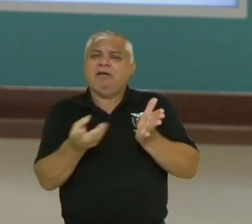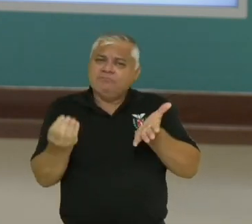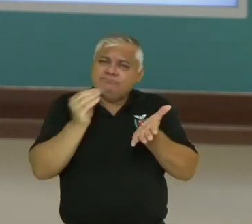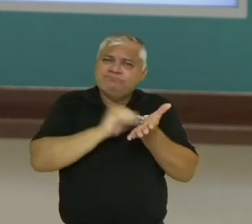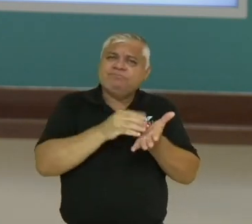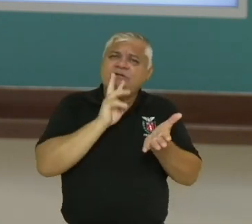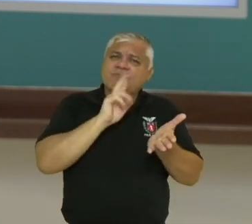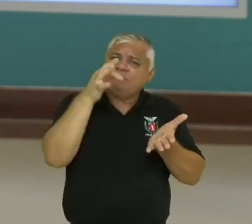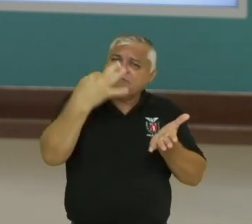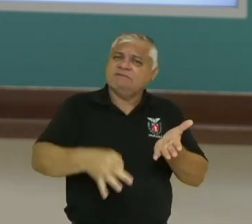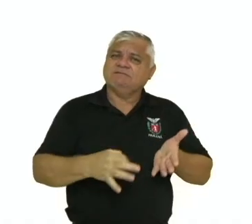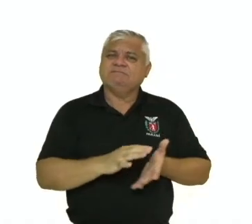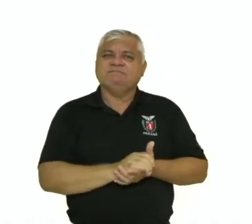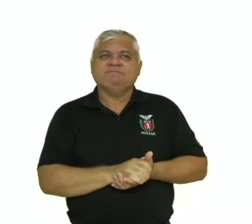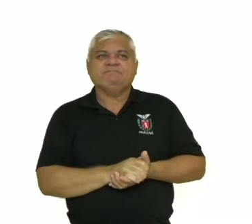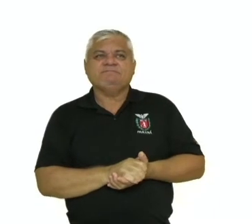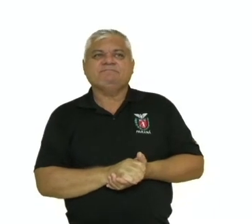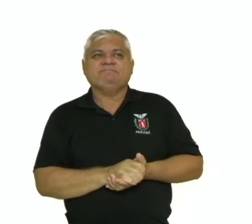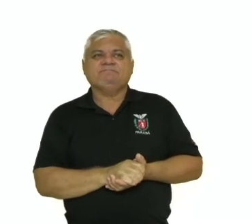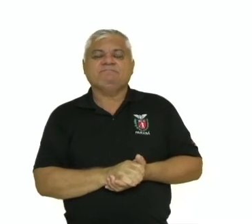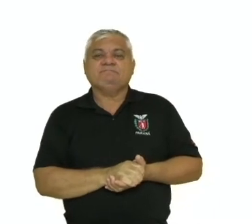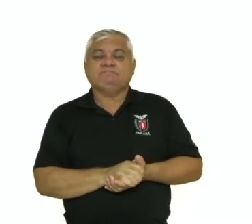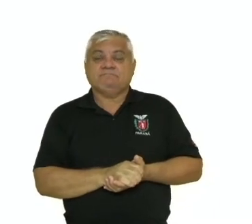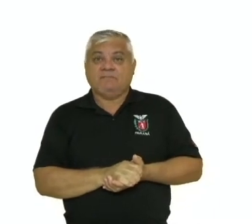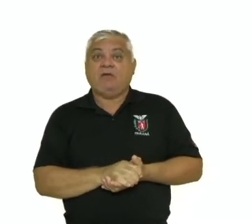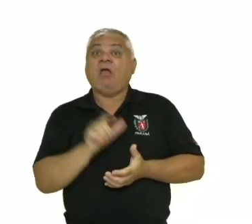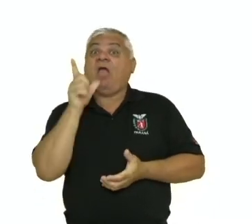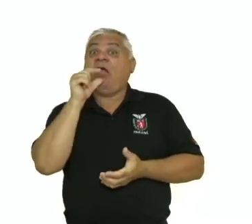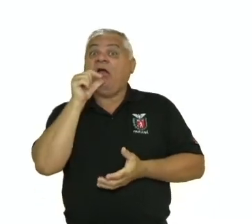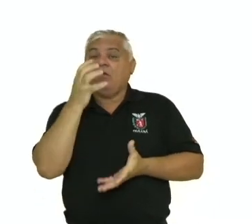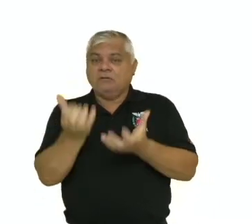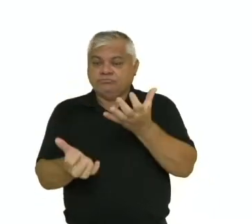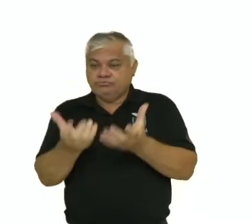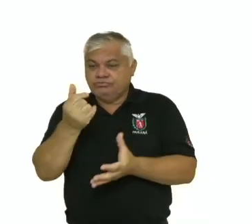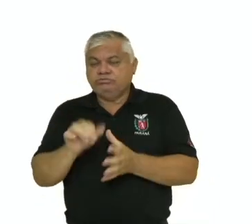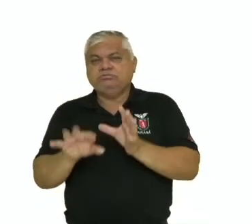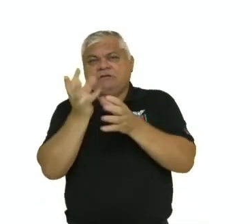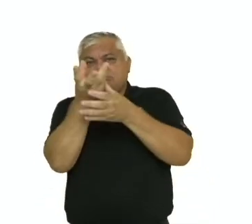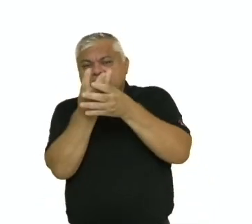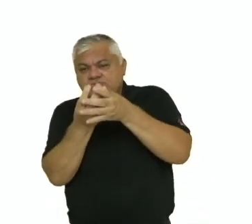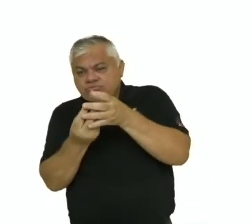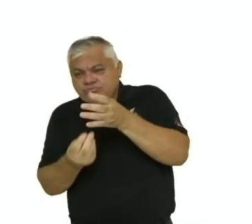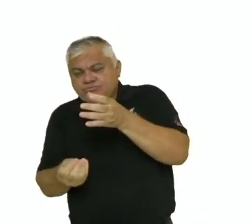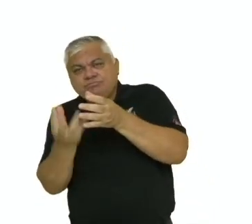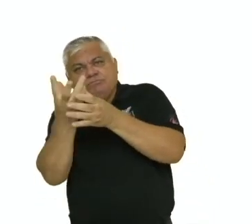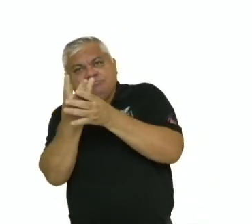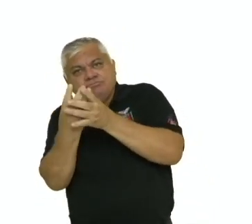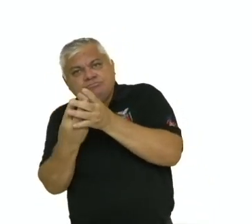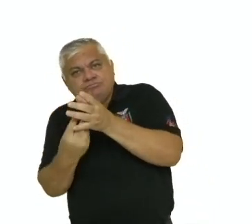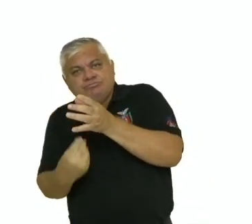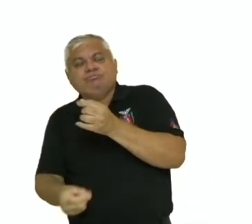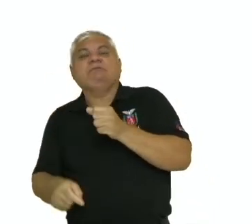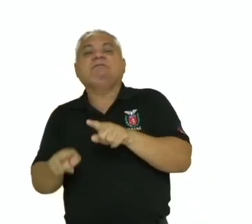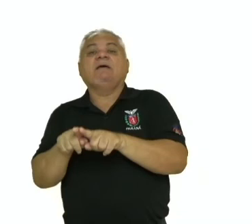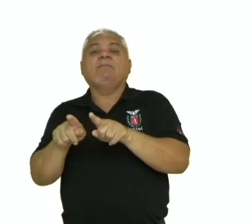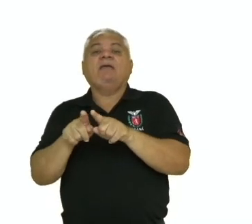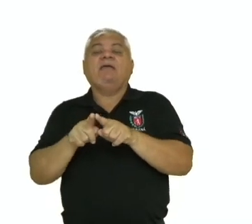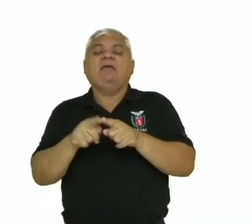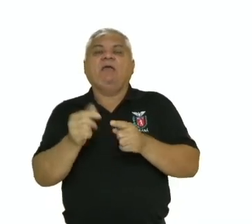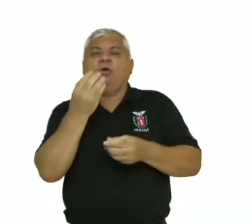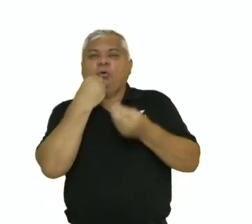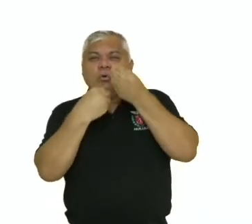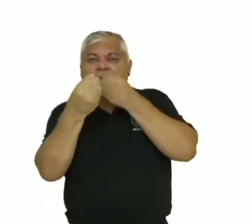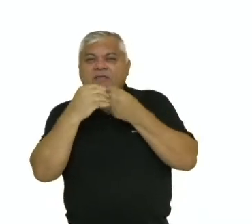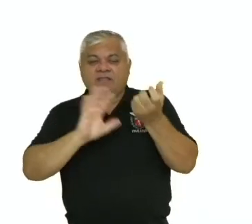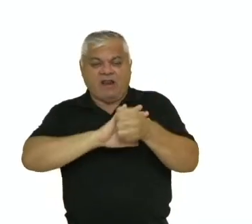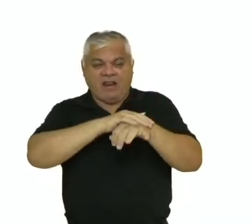resposta correta. Filtrar a água ou fervê-la, higienizar os alimentos que serão consumidos crus, não